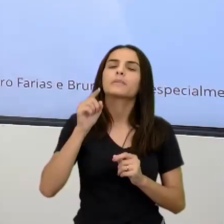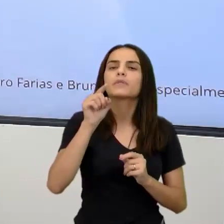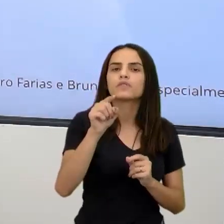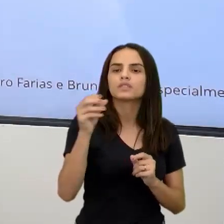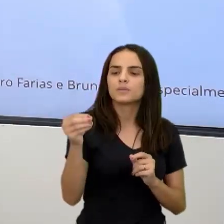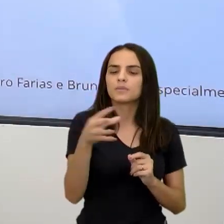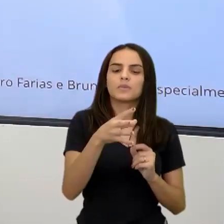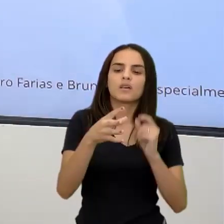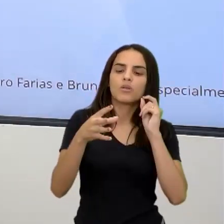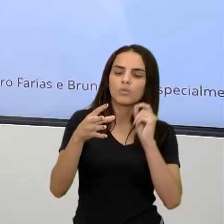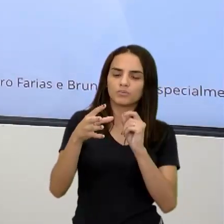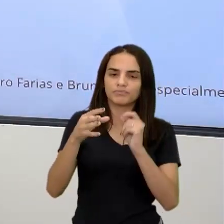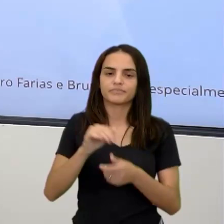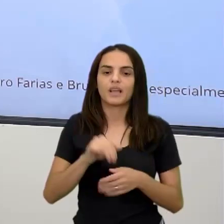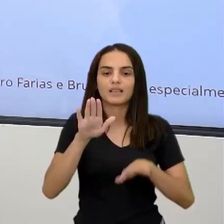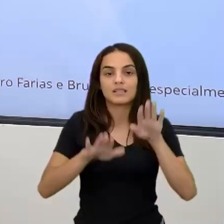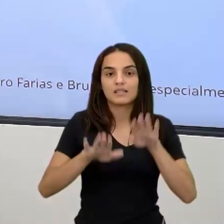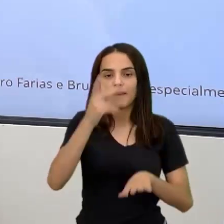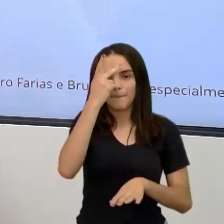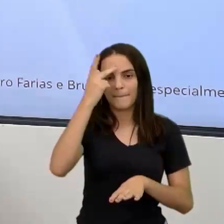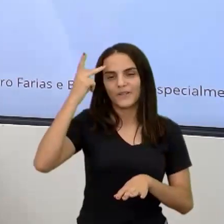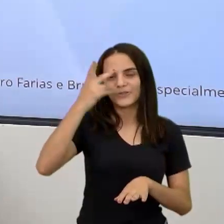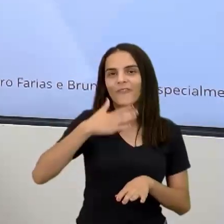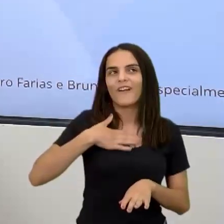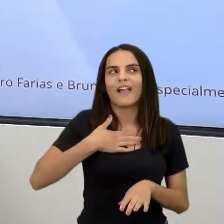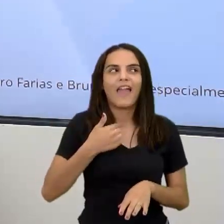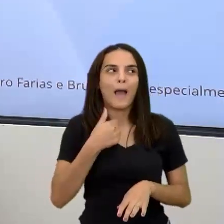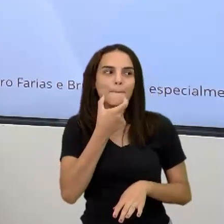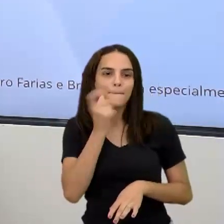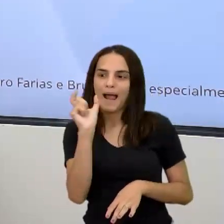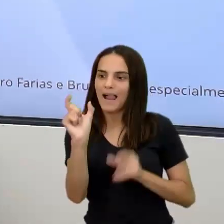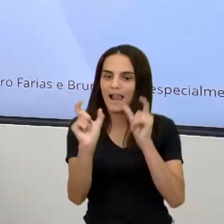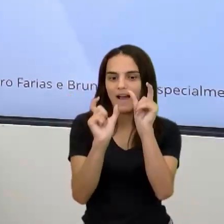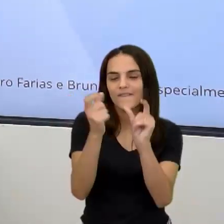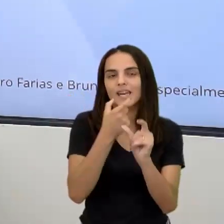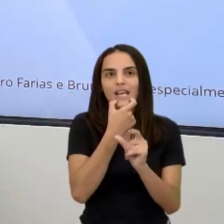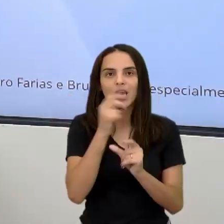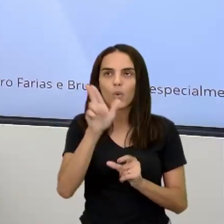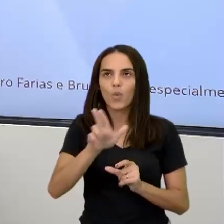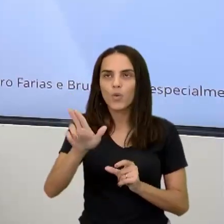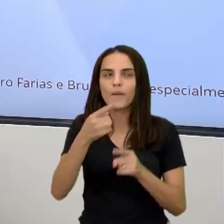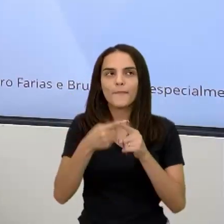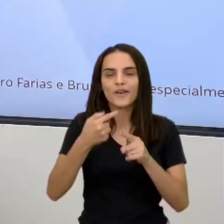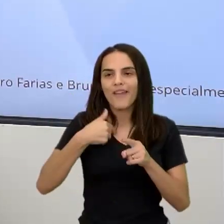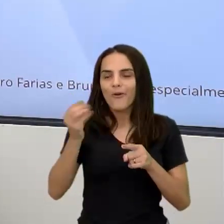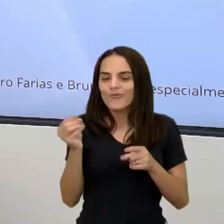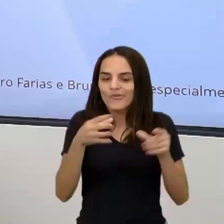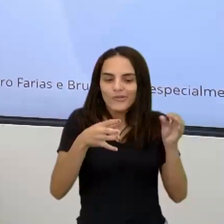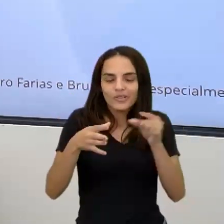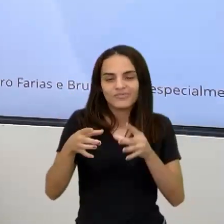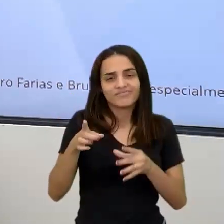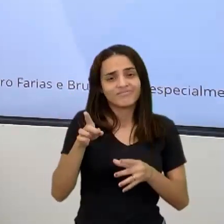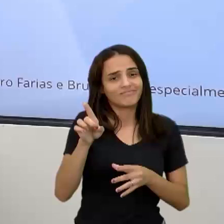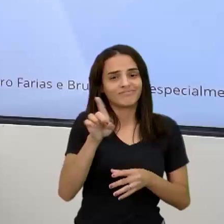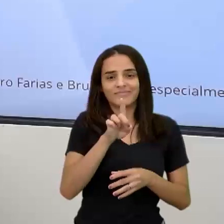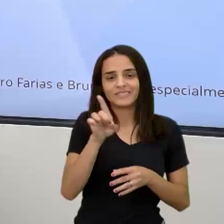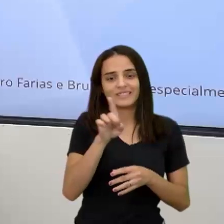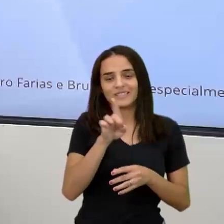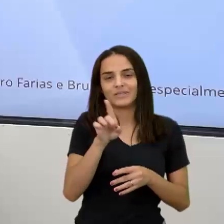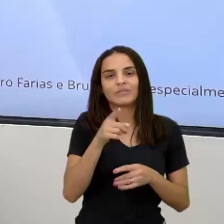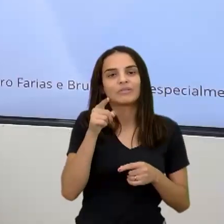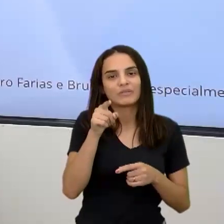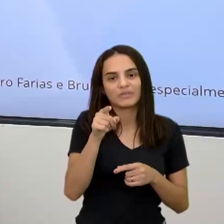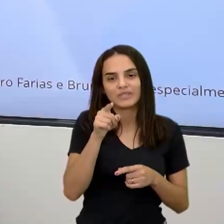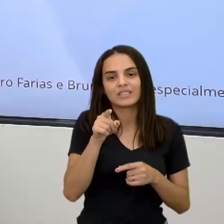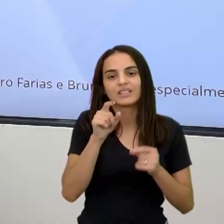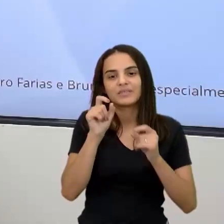né? Então, as pessoas às vezes estão achando, eu tô sendo moderno, tô sendo chique, sou mais contemporâneo. E, na verdade, não. Na verdade, você está